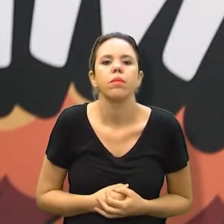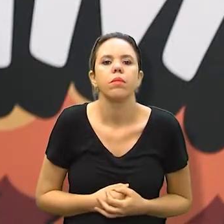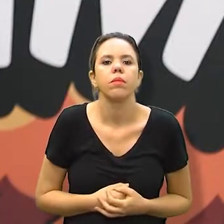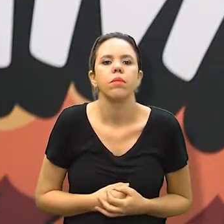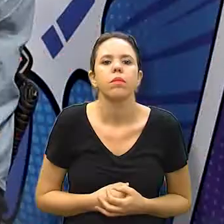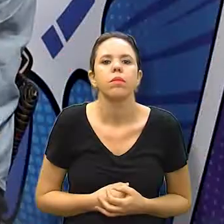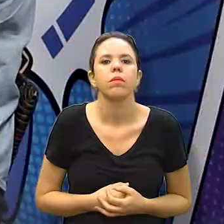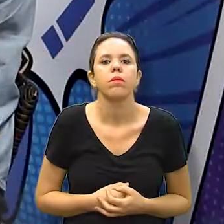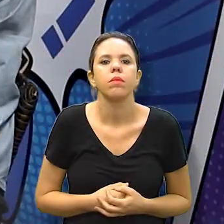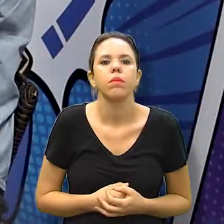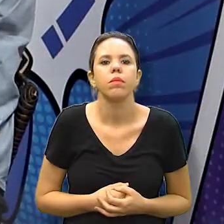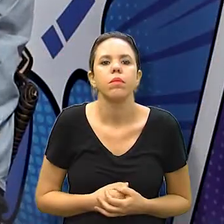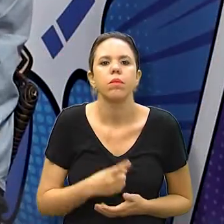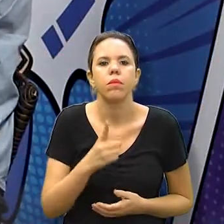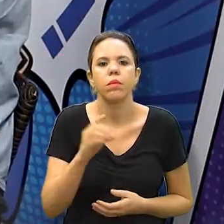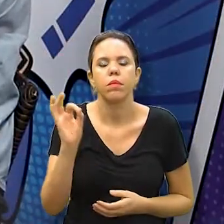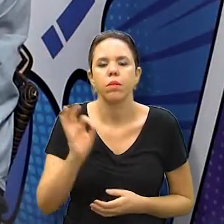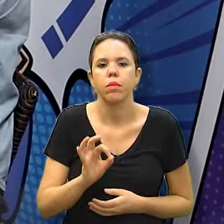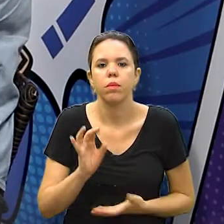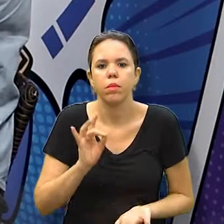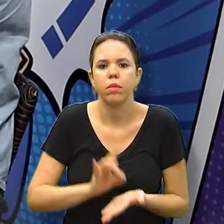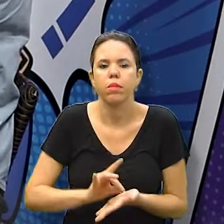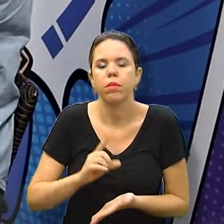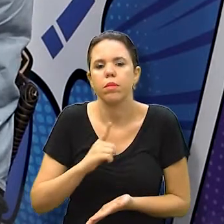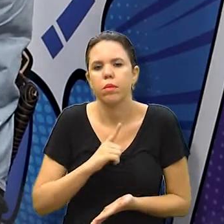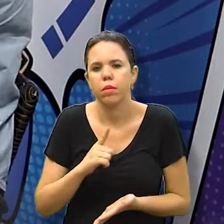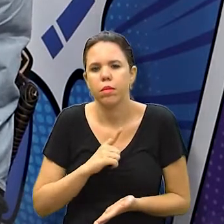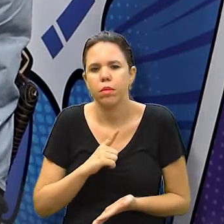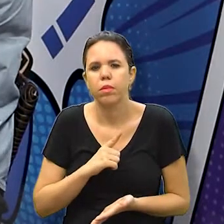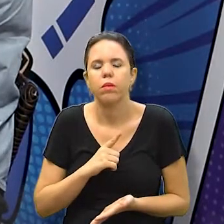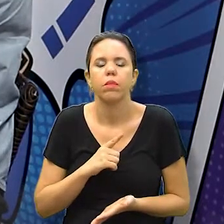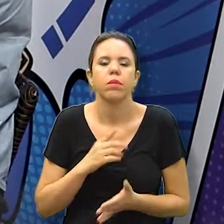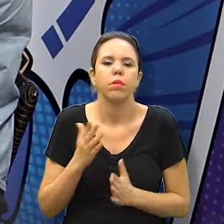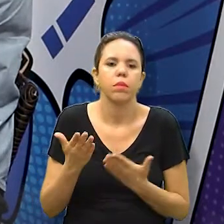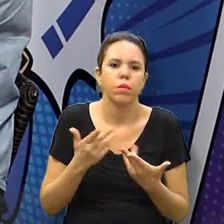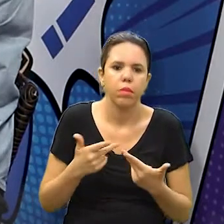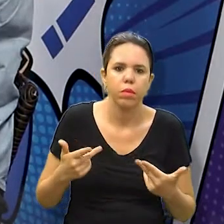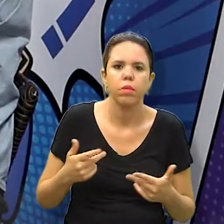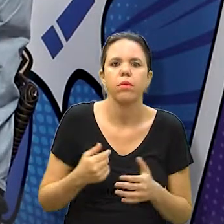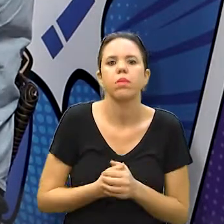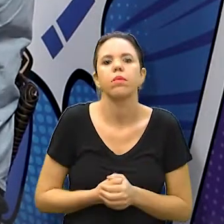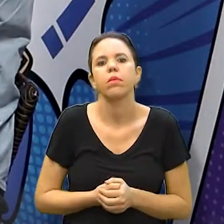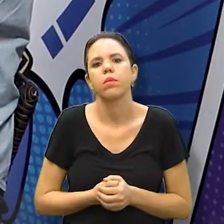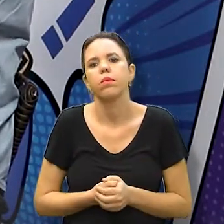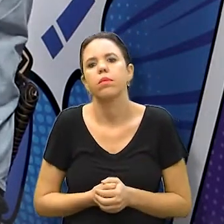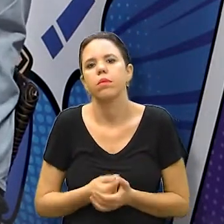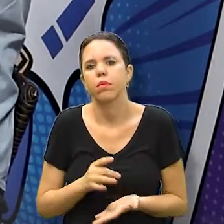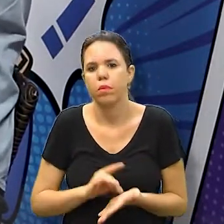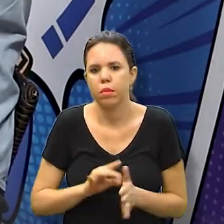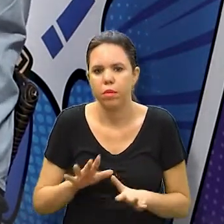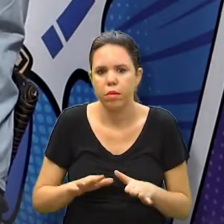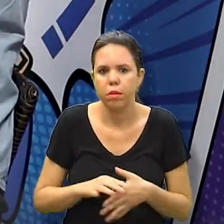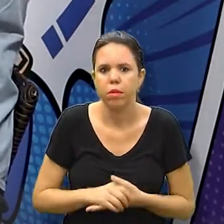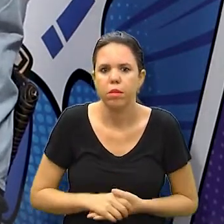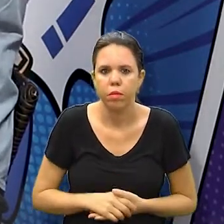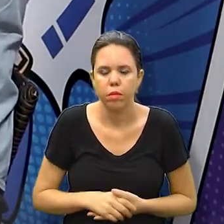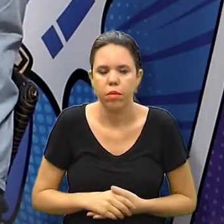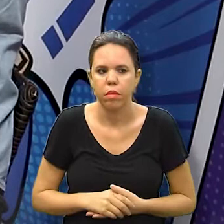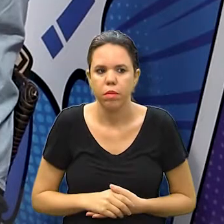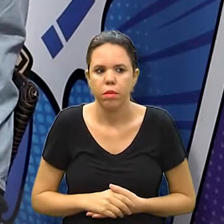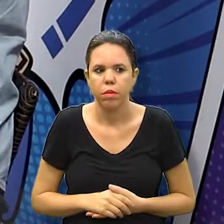é inteiramente 100% ficção ou tem ali uma pitada de alguma coisa real?